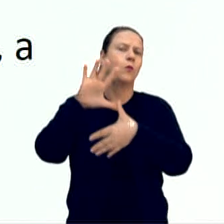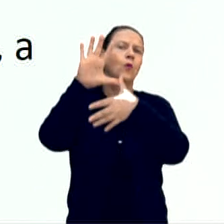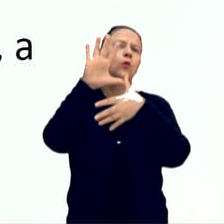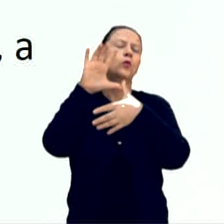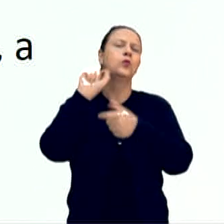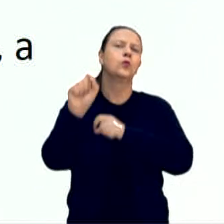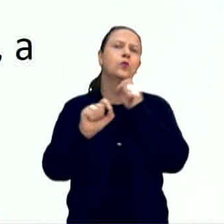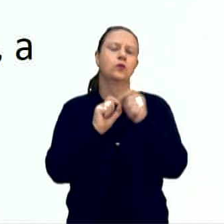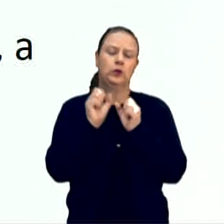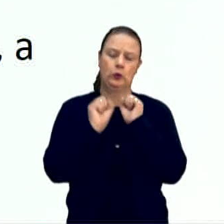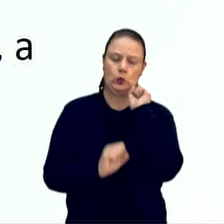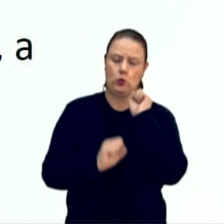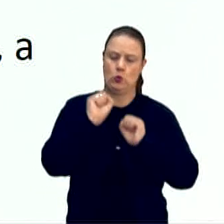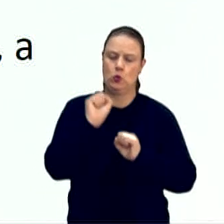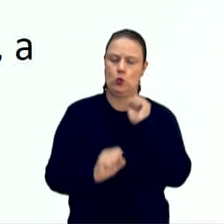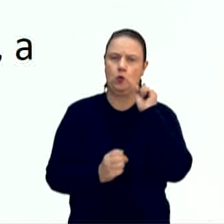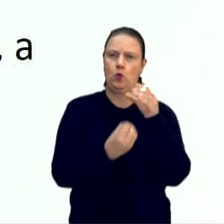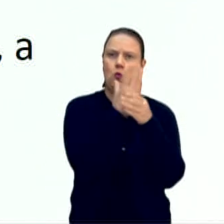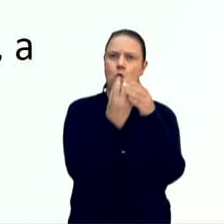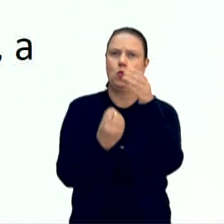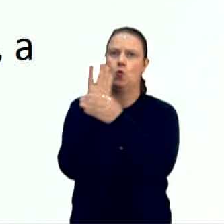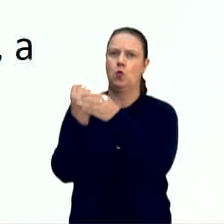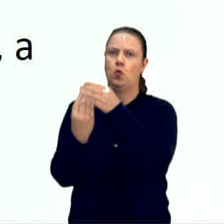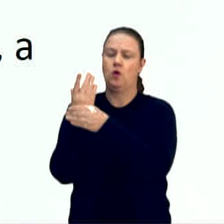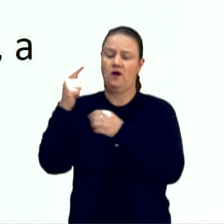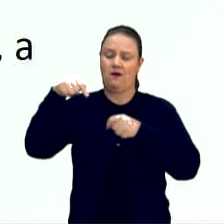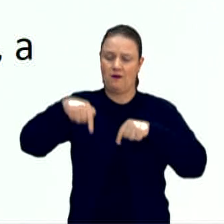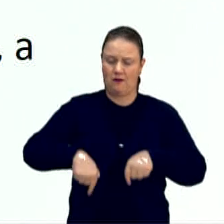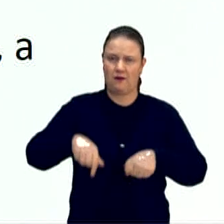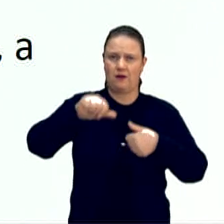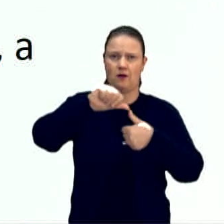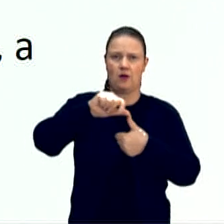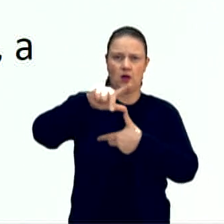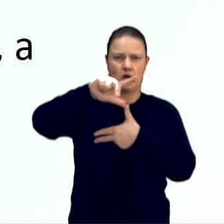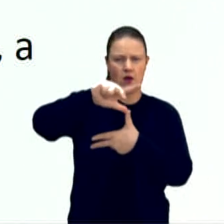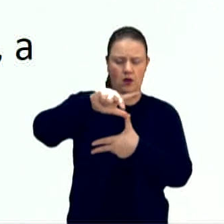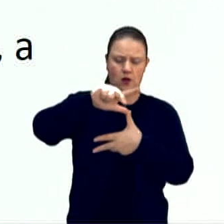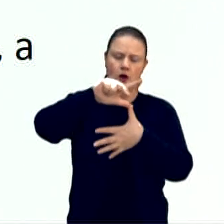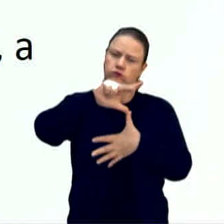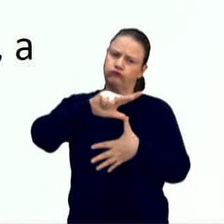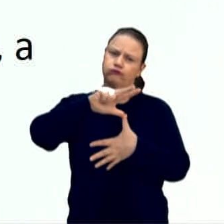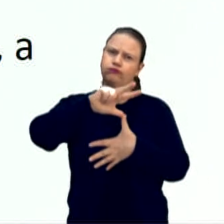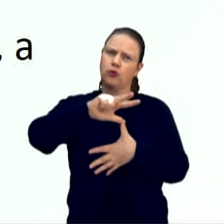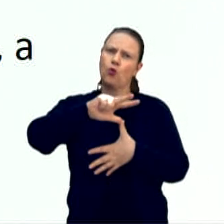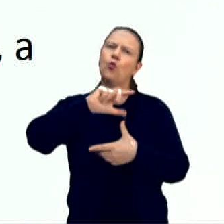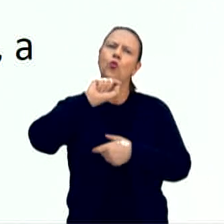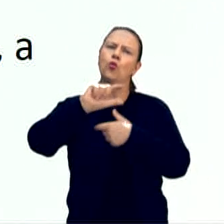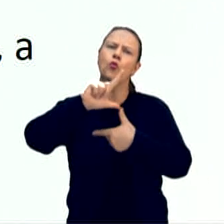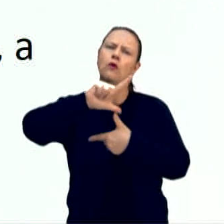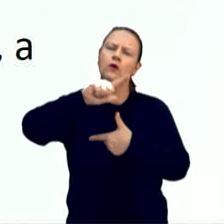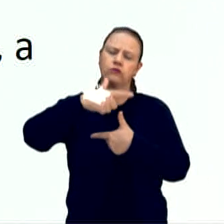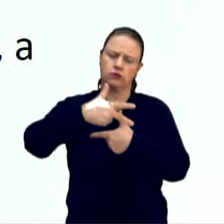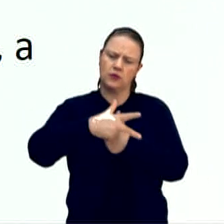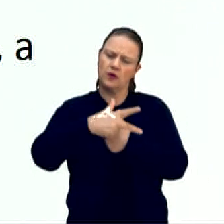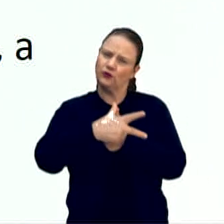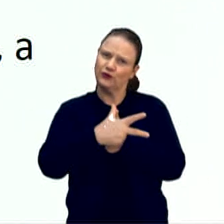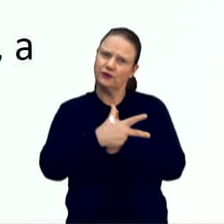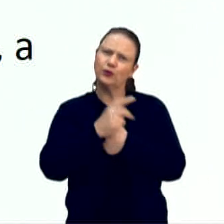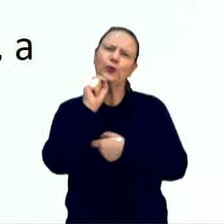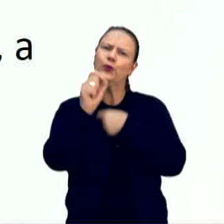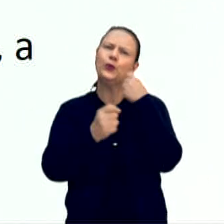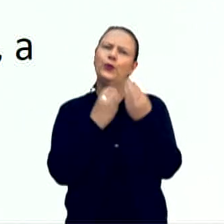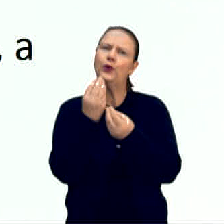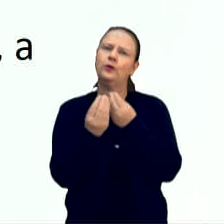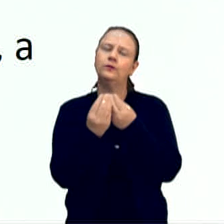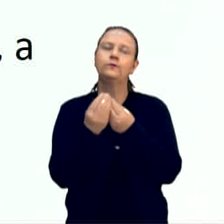se industrializava, a América Latina continuava produzindo matéria-prima voltada para a exportação.